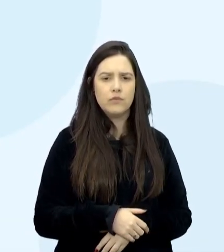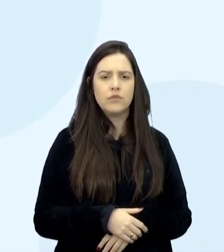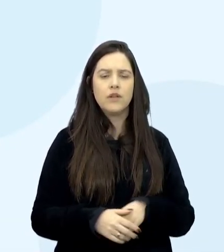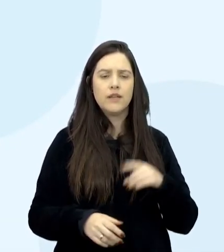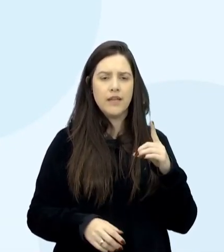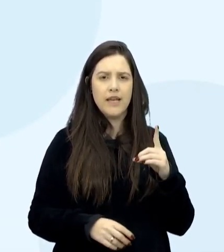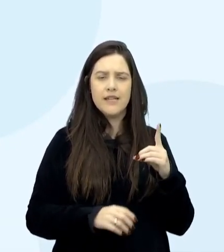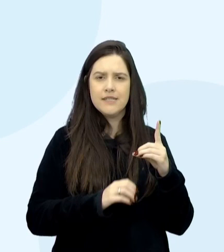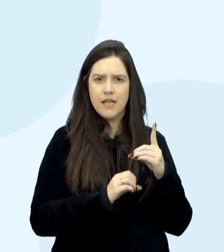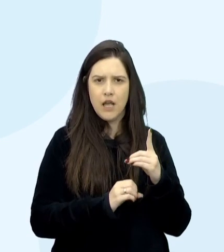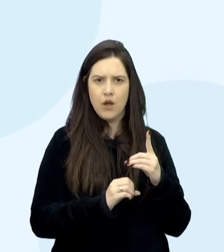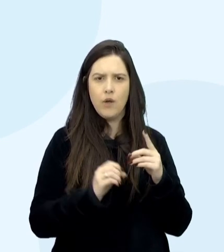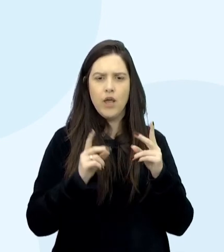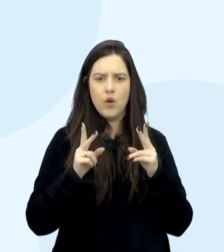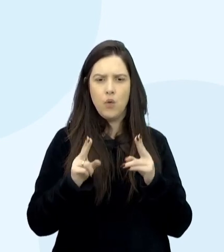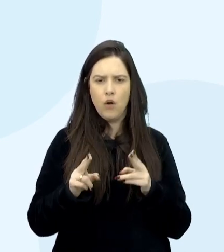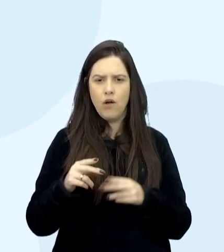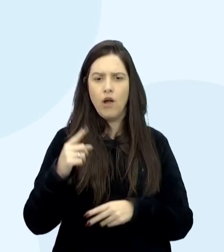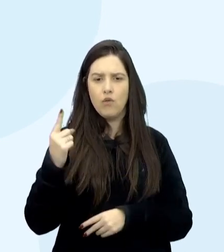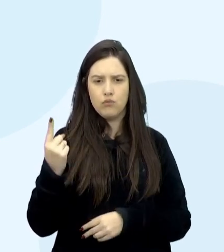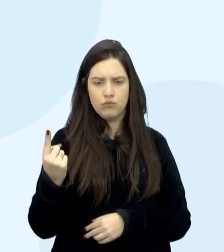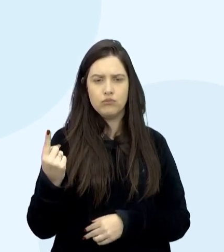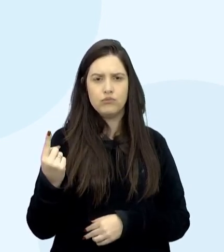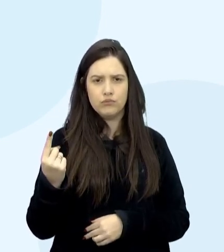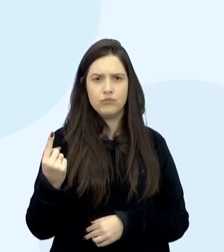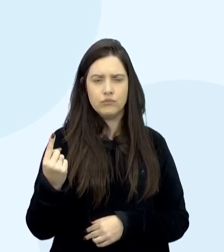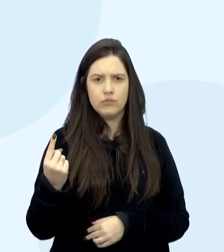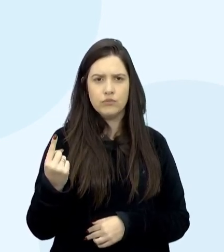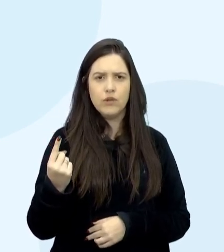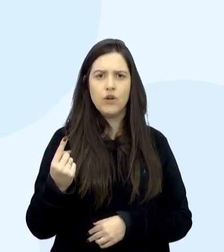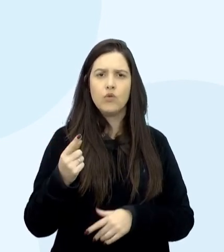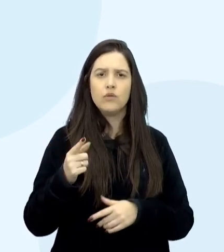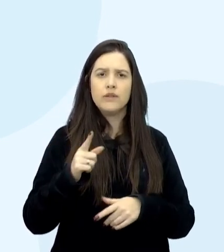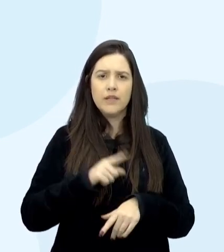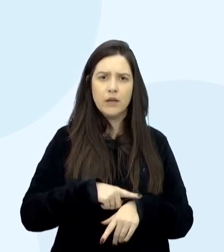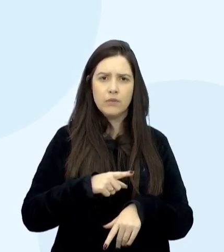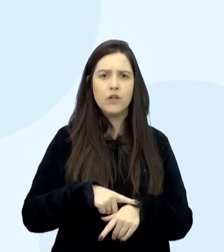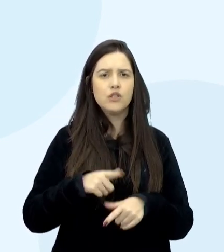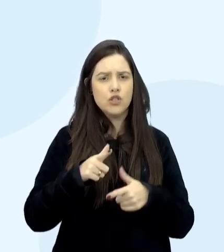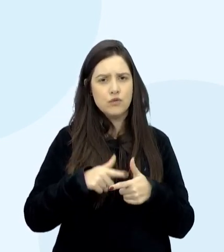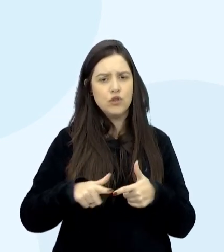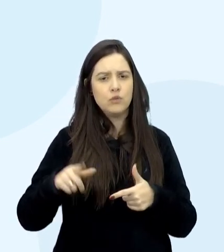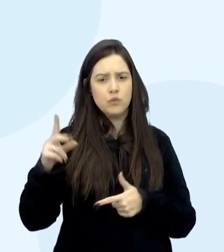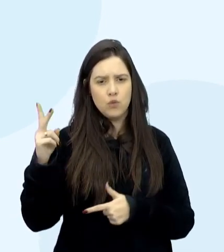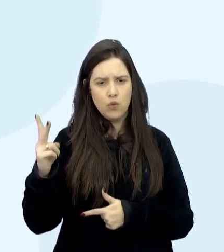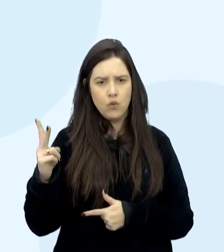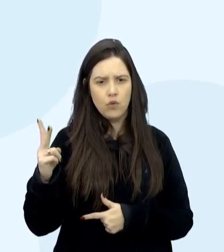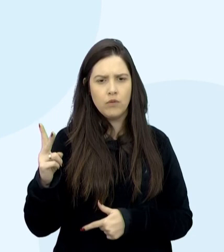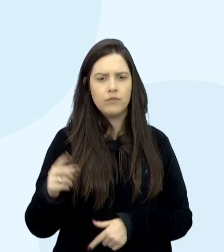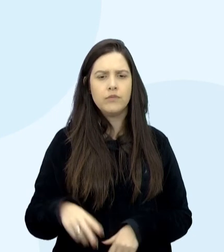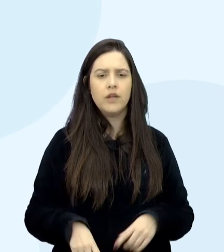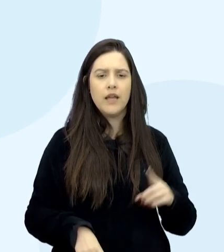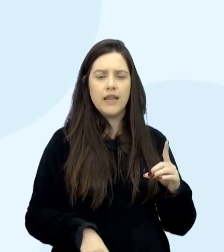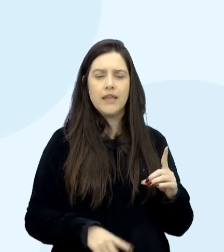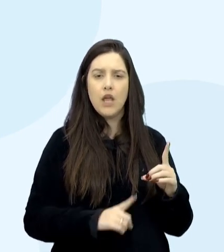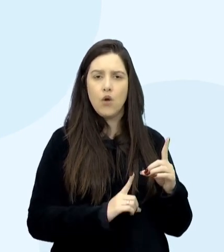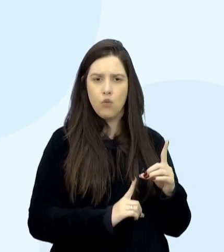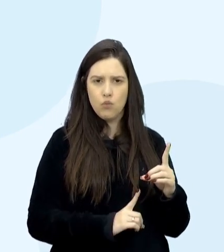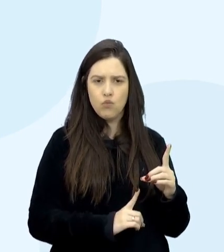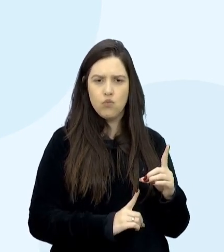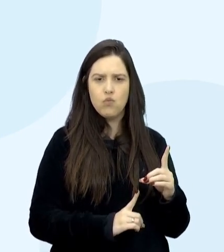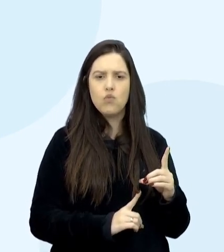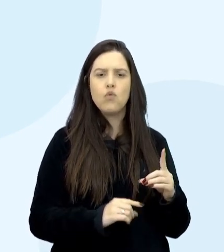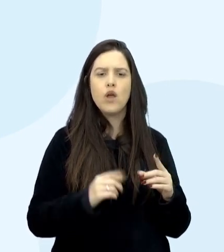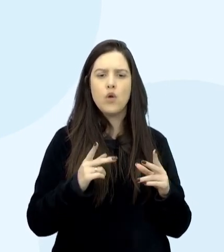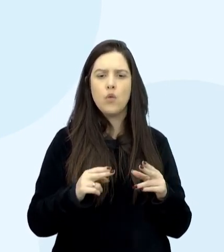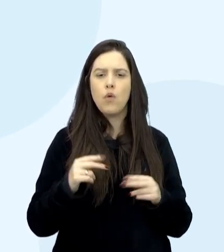a 1, né? E à medida que vai passando o tempo, você vai dividindo por 2. Então, por exemplo, D1, o próximo unidade de tempo vai ser o